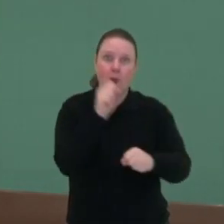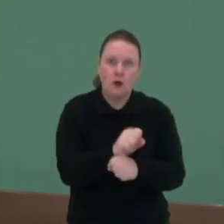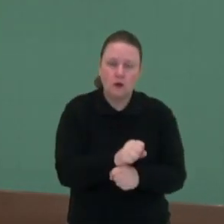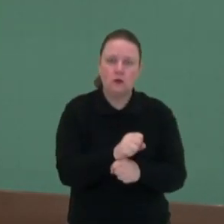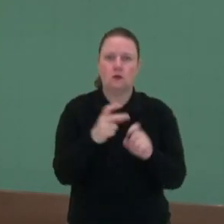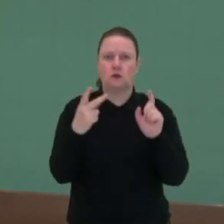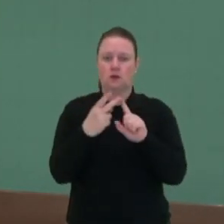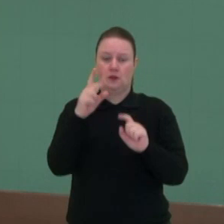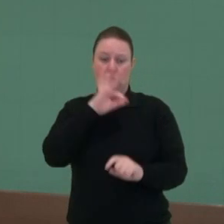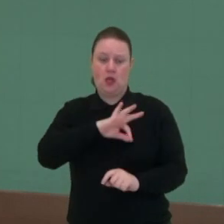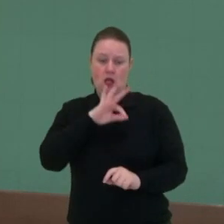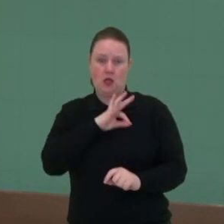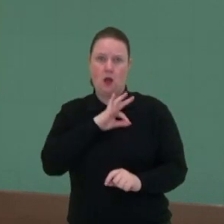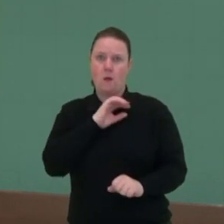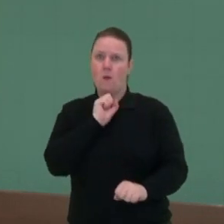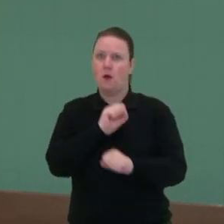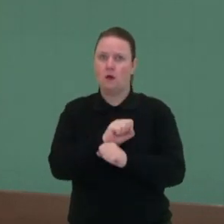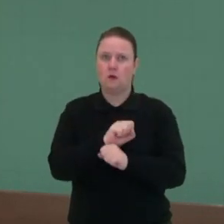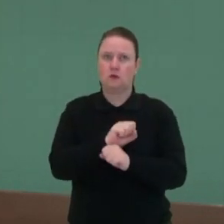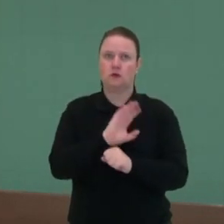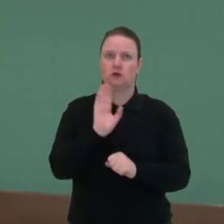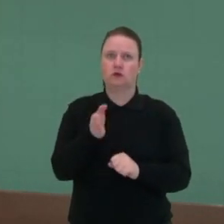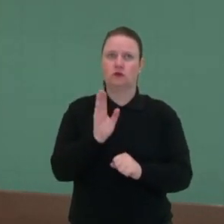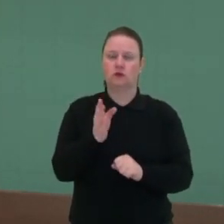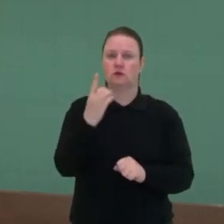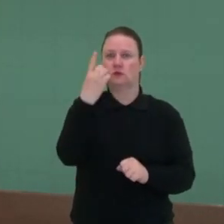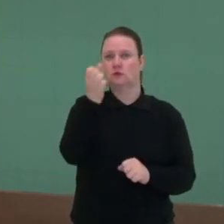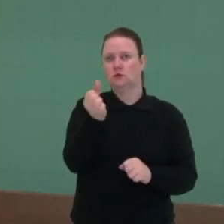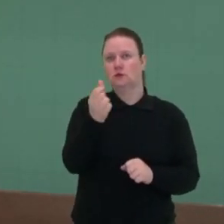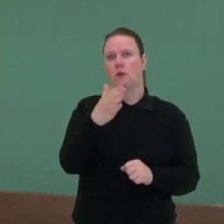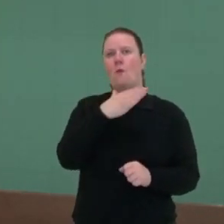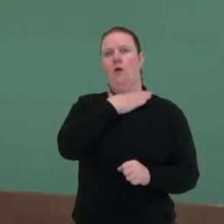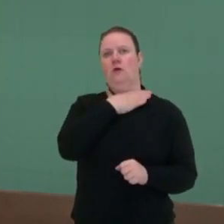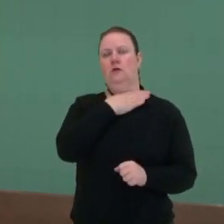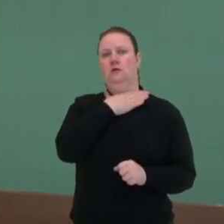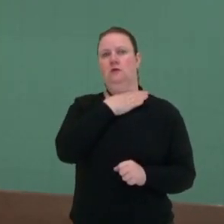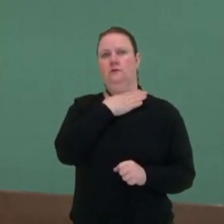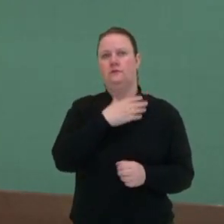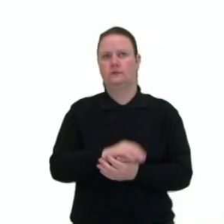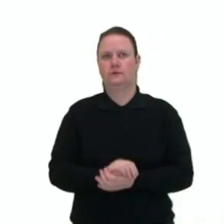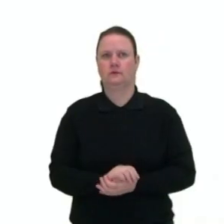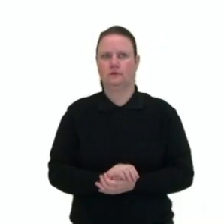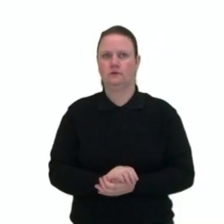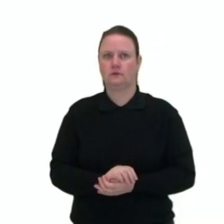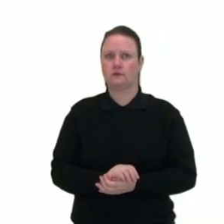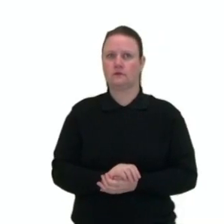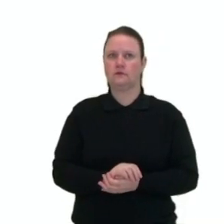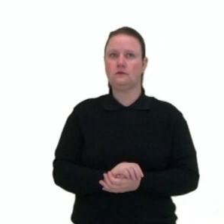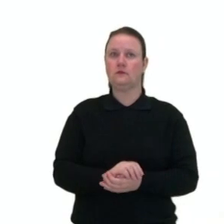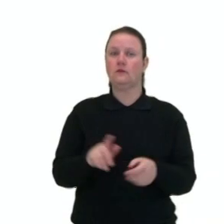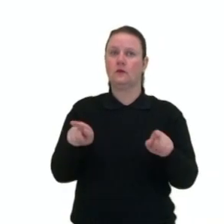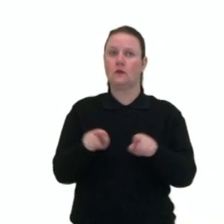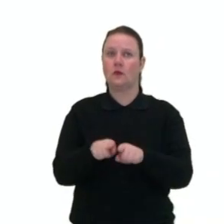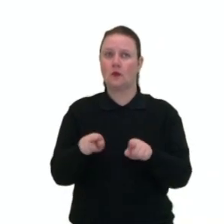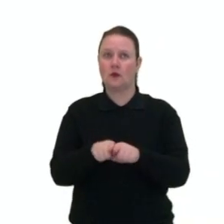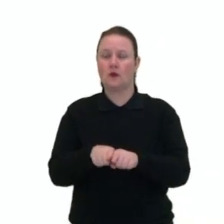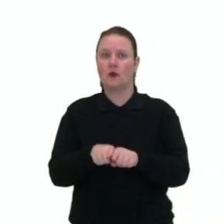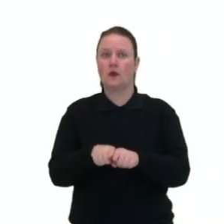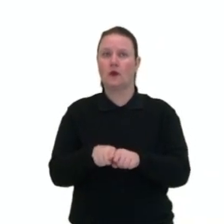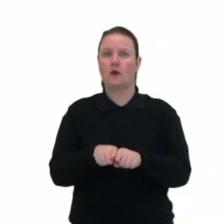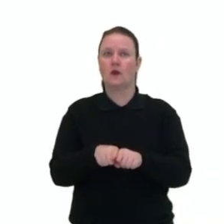já entrou em vigor no dia seguinte à posse, no dia 16 de março de 1990. Congelou preços e